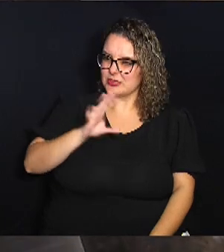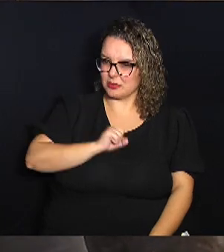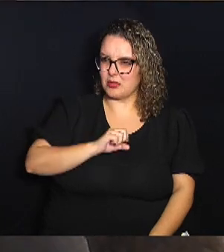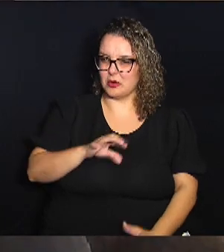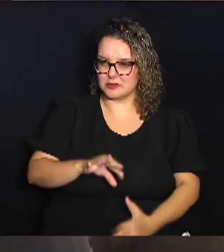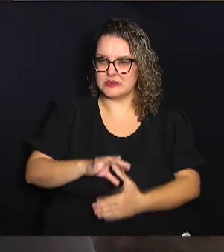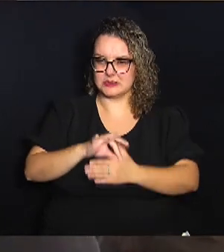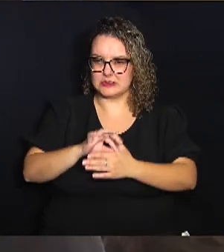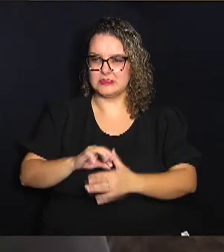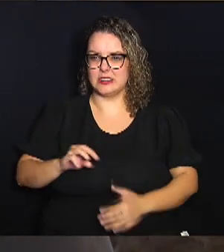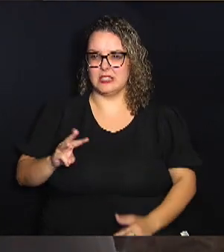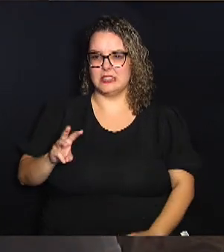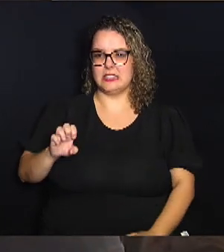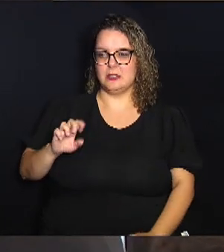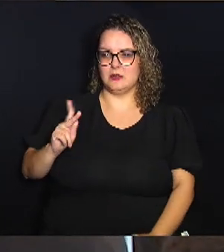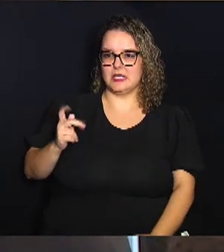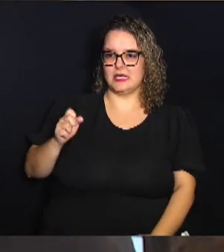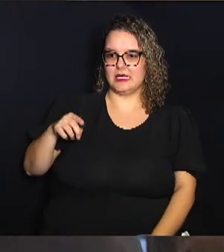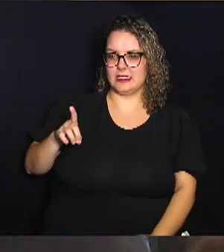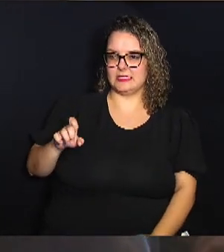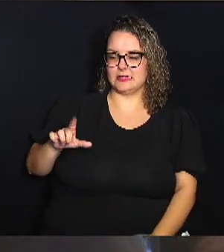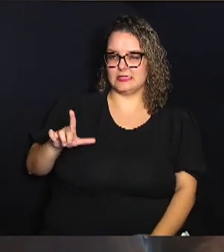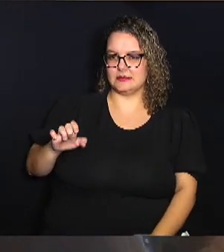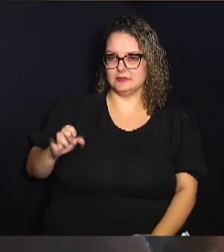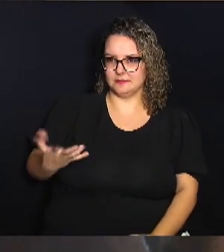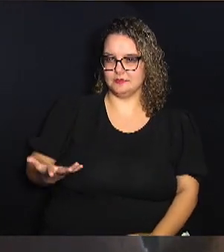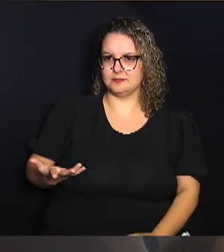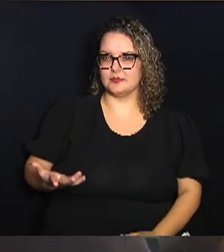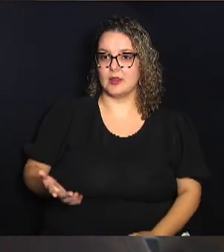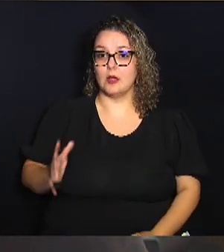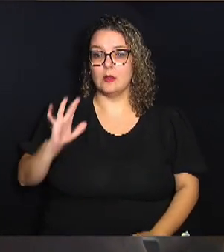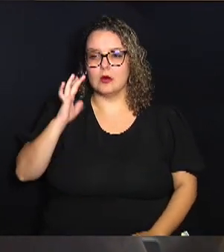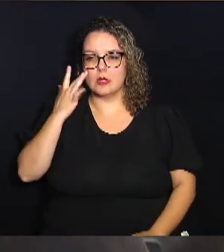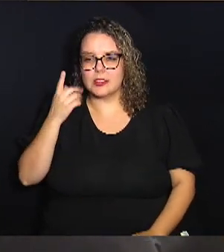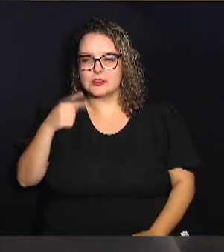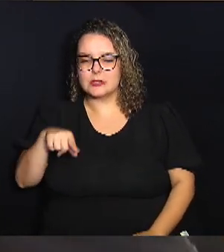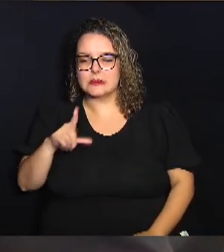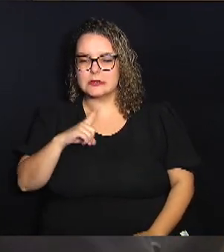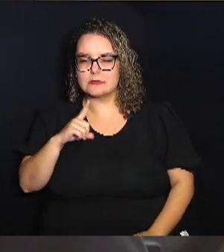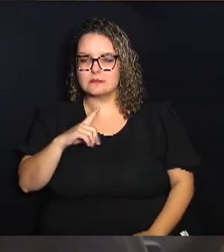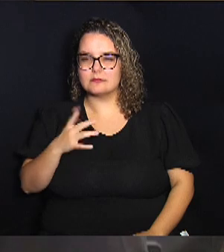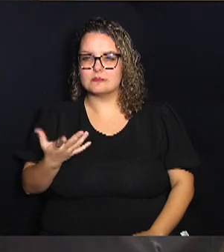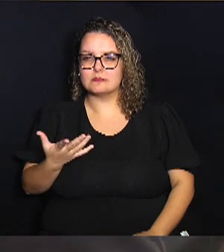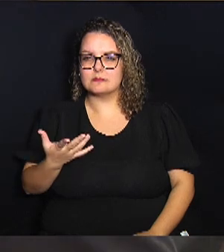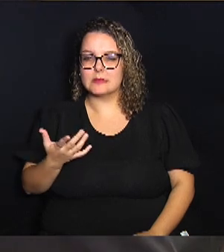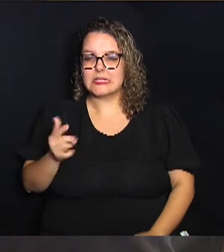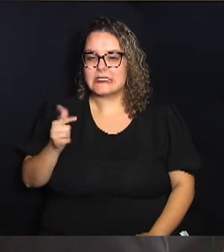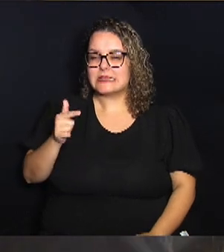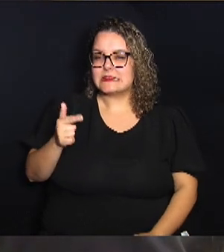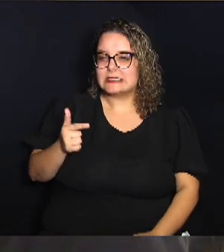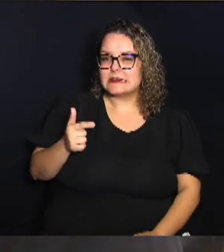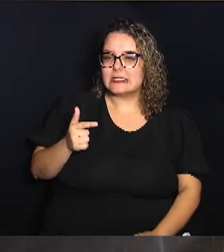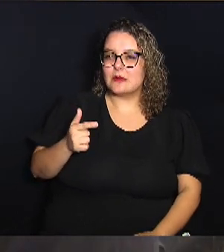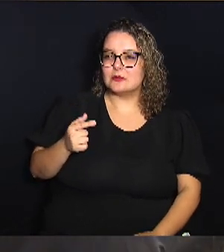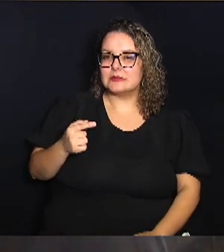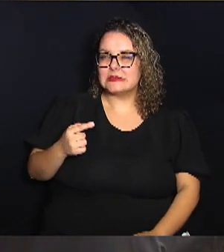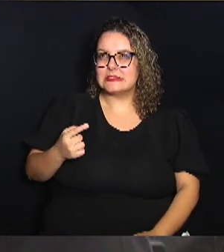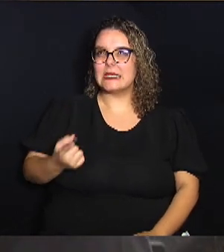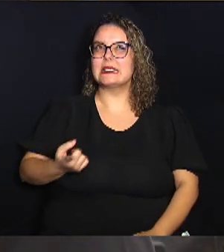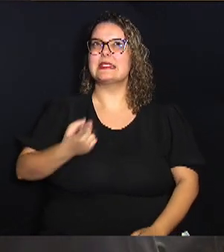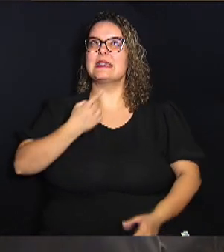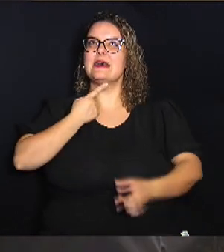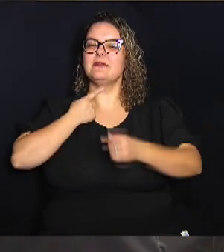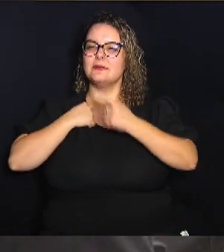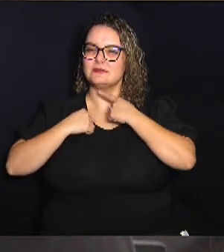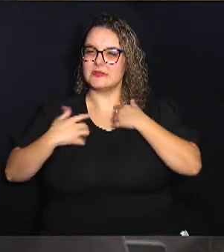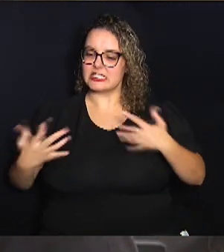turma muito boa vindo aqui. Eu acho que o que eles têm eu acho que não tem exatamente o mesmo ímpeto que a geração anterior